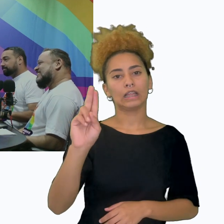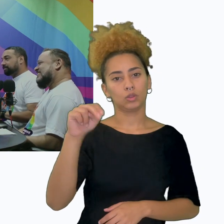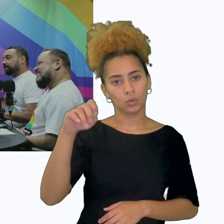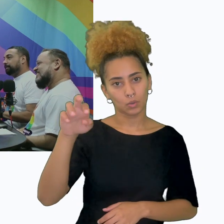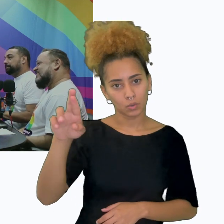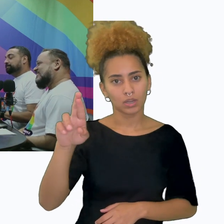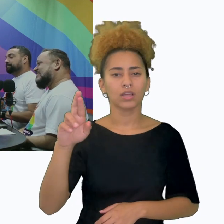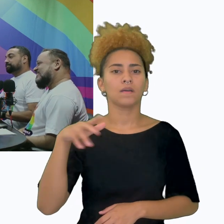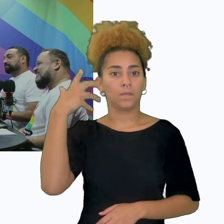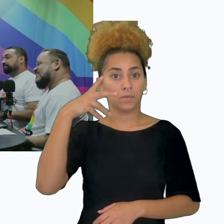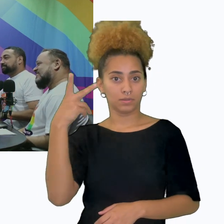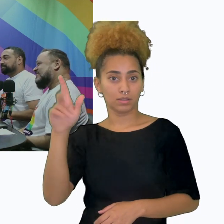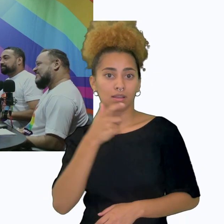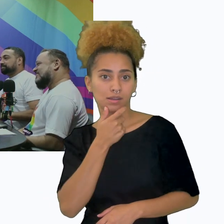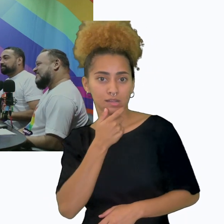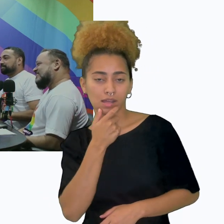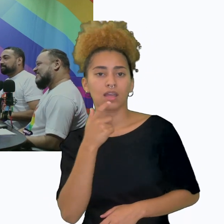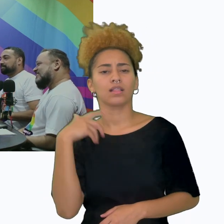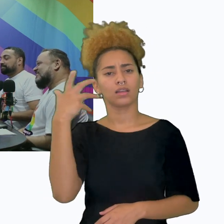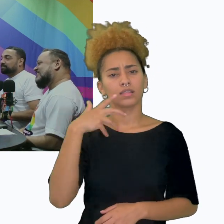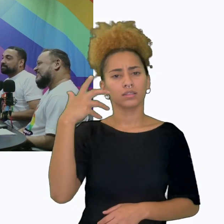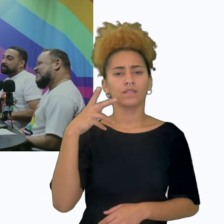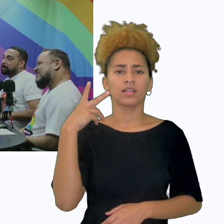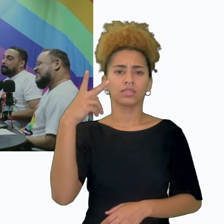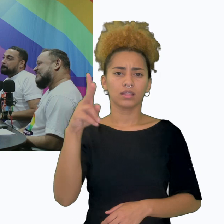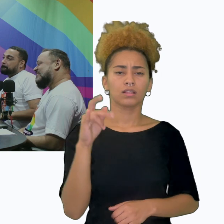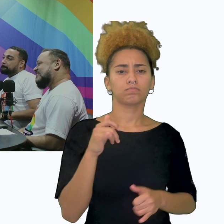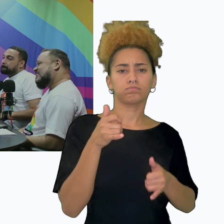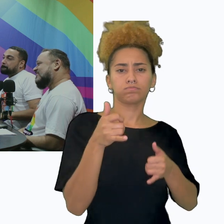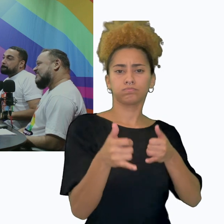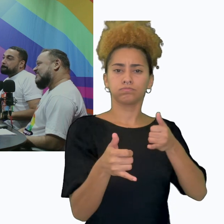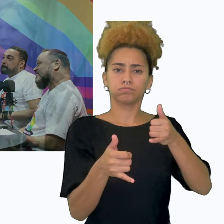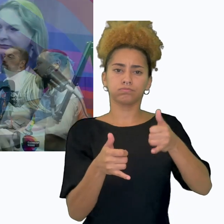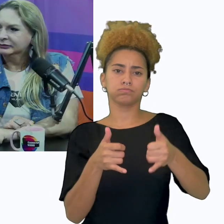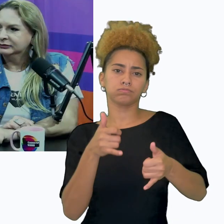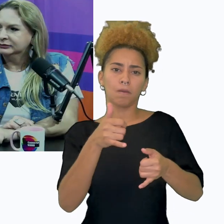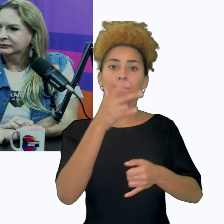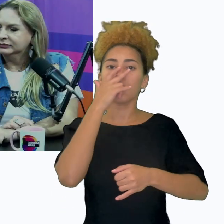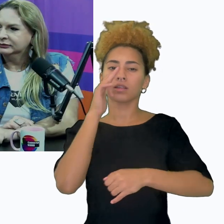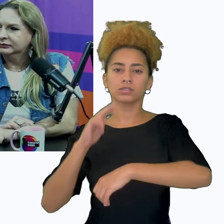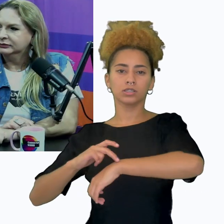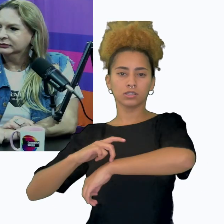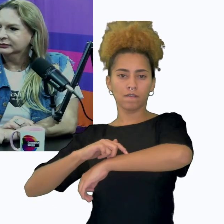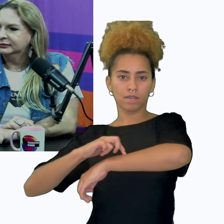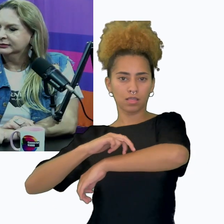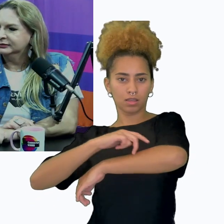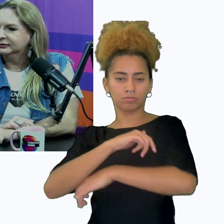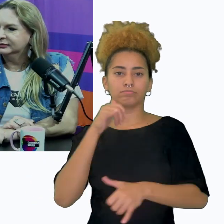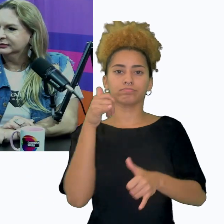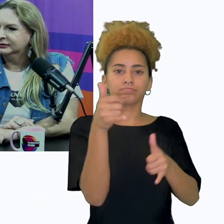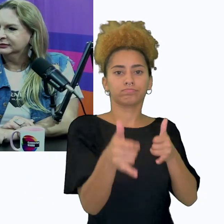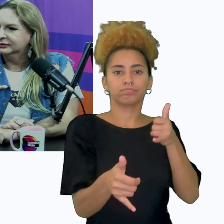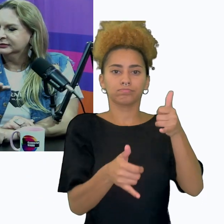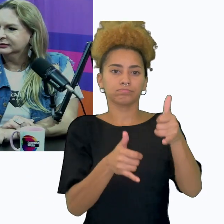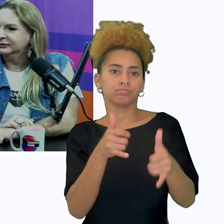quando o What's Love Got to Do, que ela cantava, ela andava em cima do sapato assim, desfilando, né? Aquela música